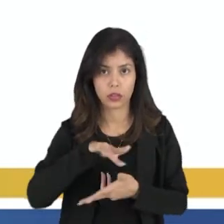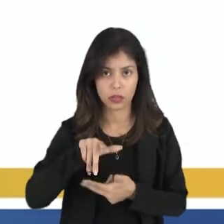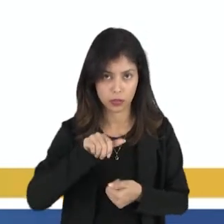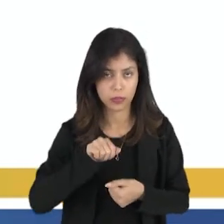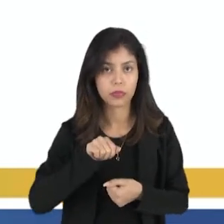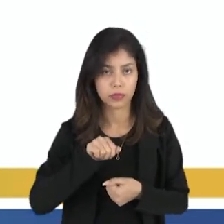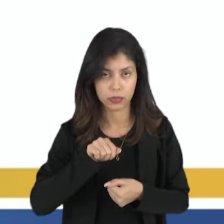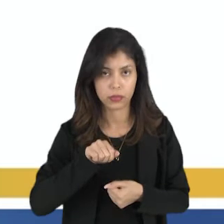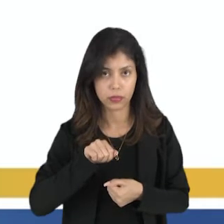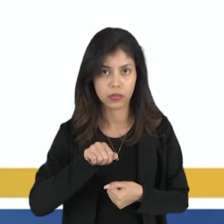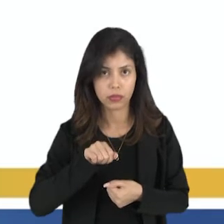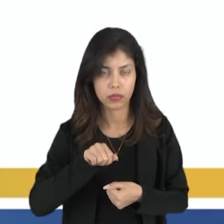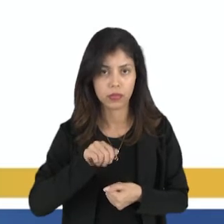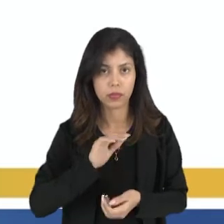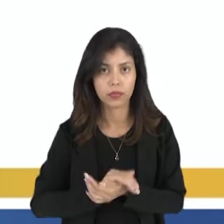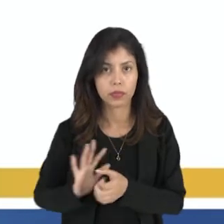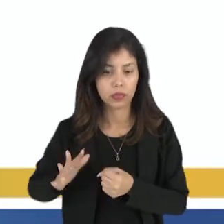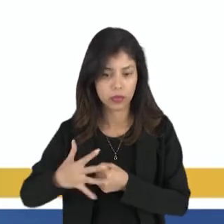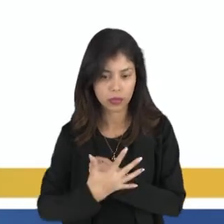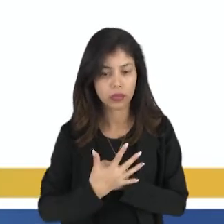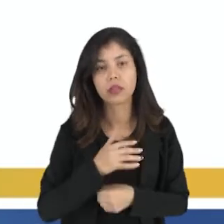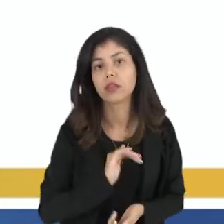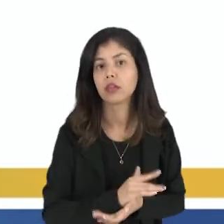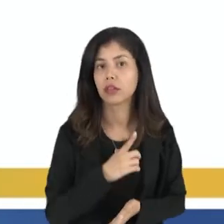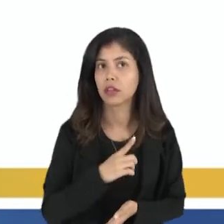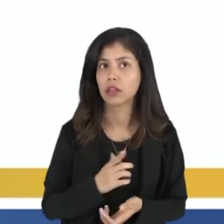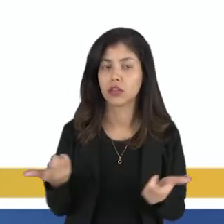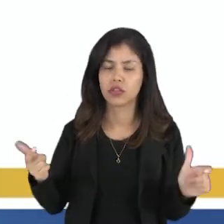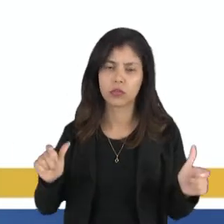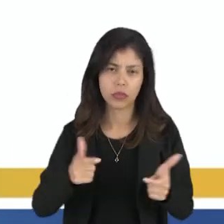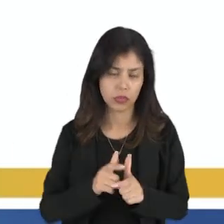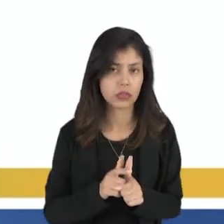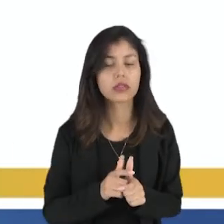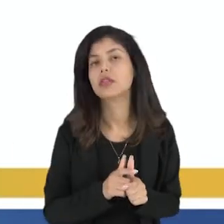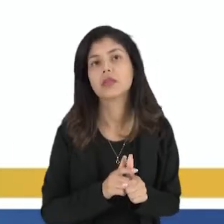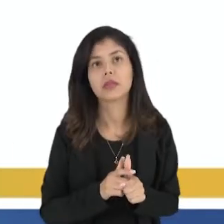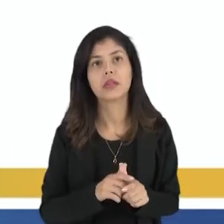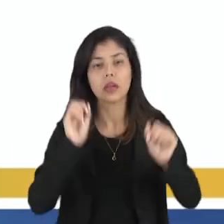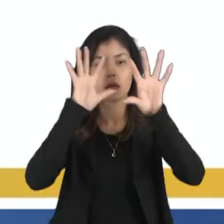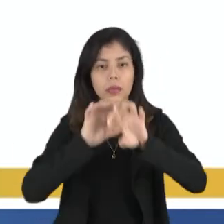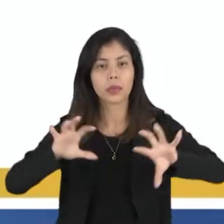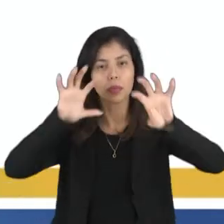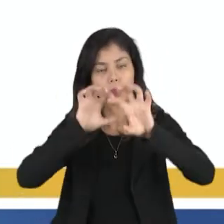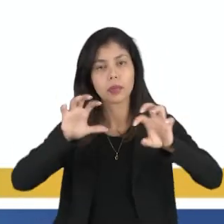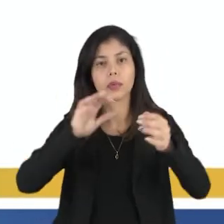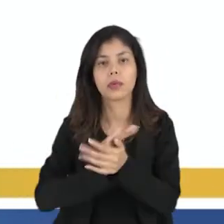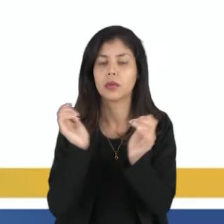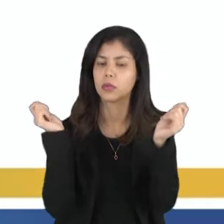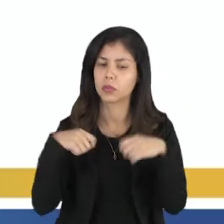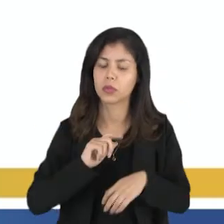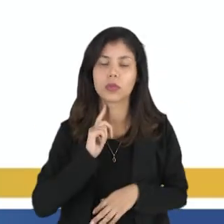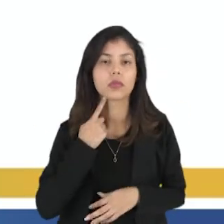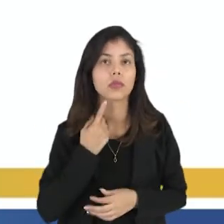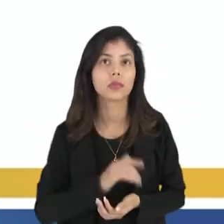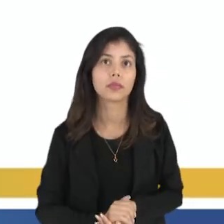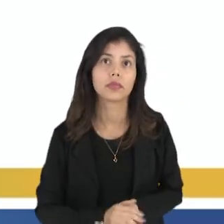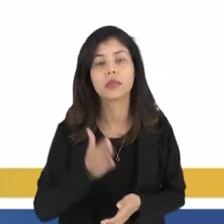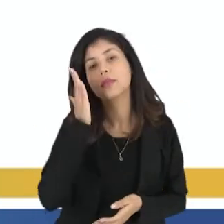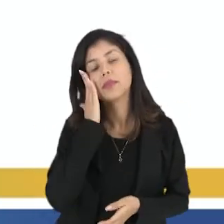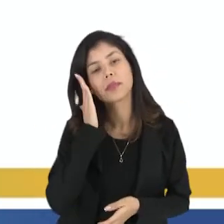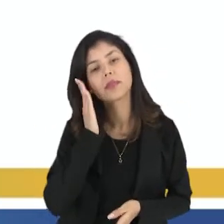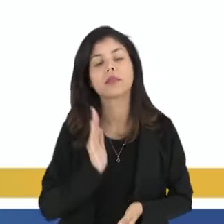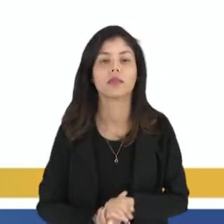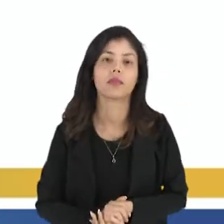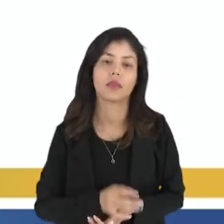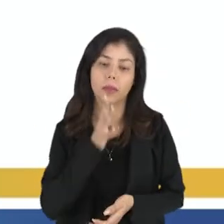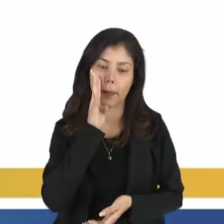pararem, pelo menos por algum tempo, gerando a diminuição da emissão de gases poluentes. Então, para